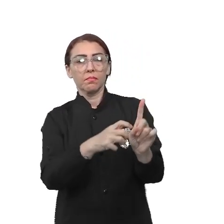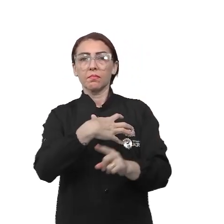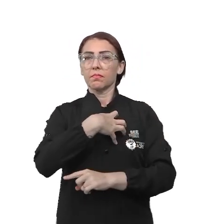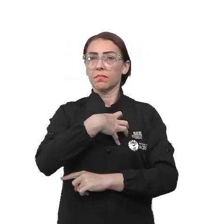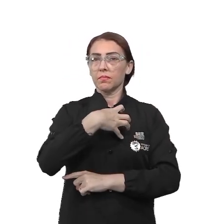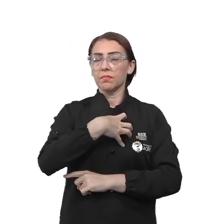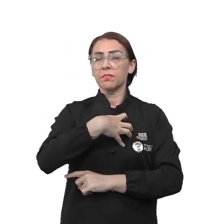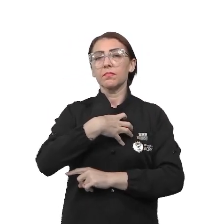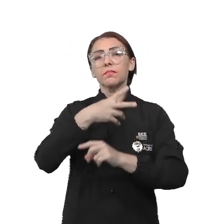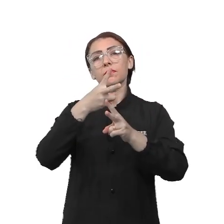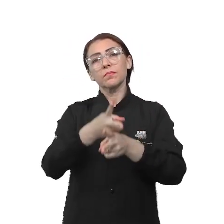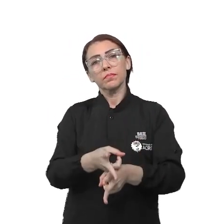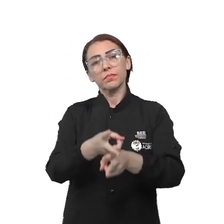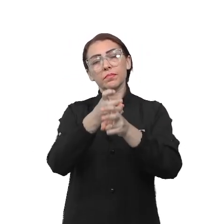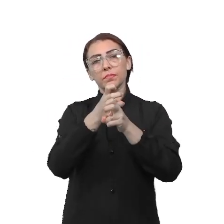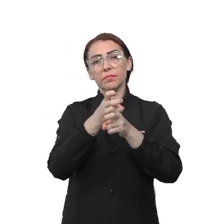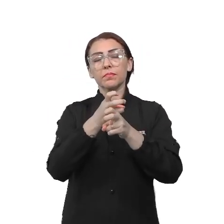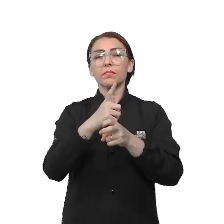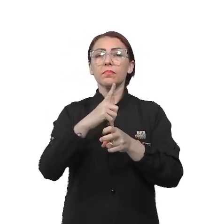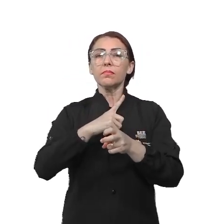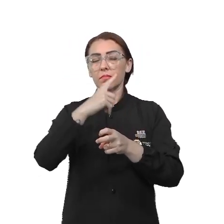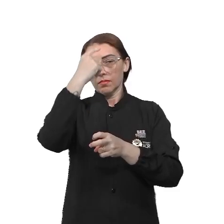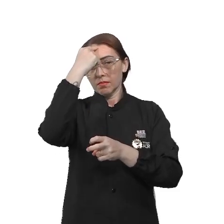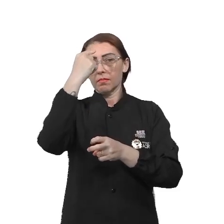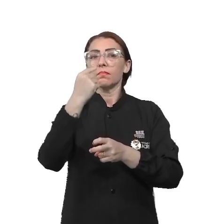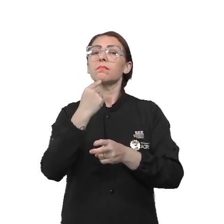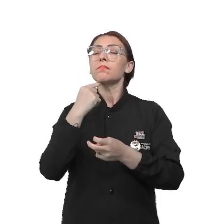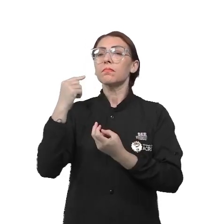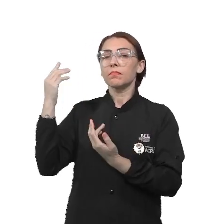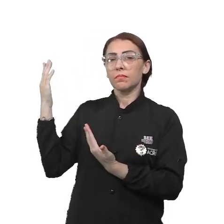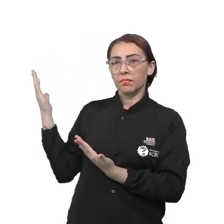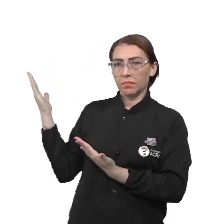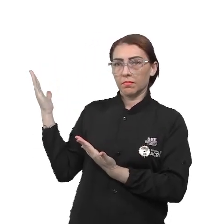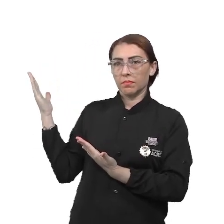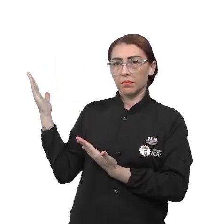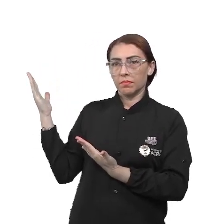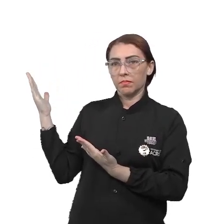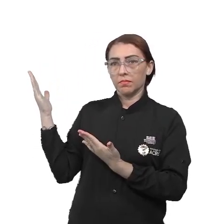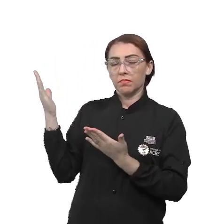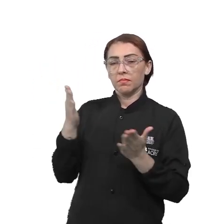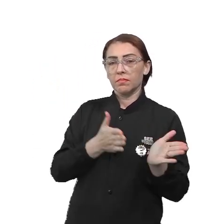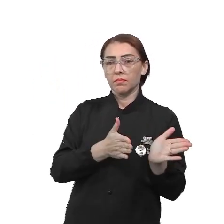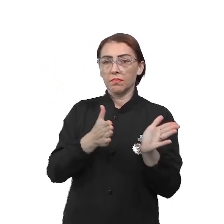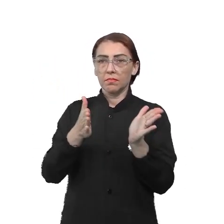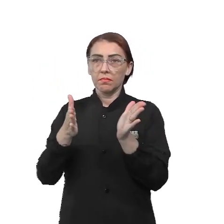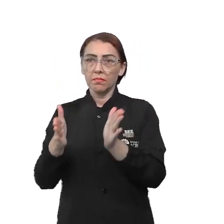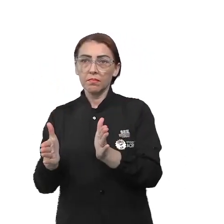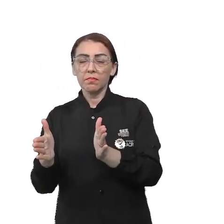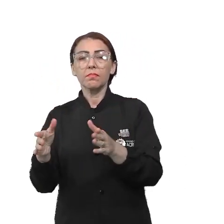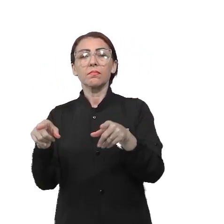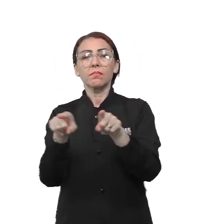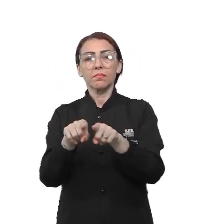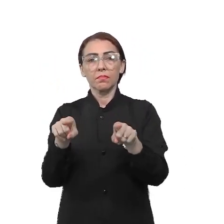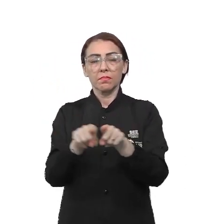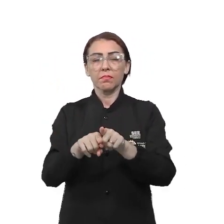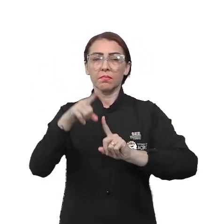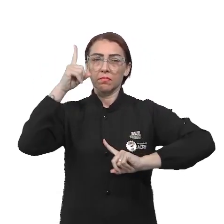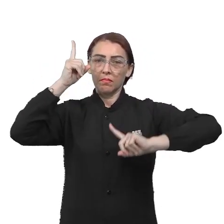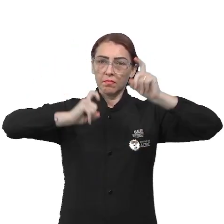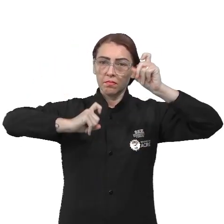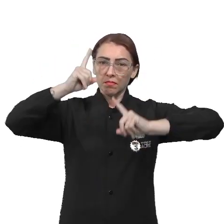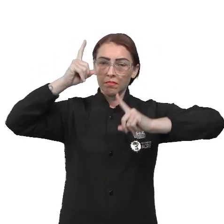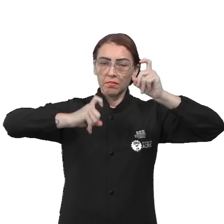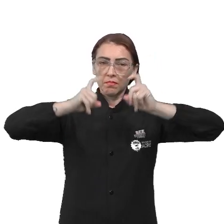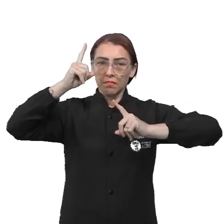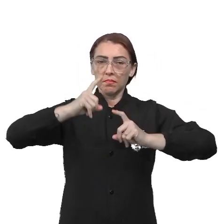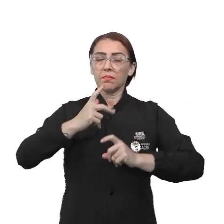personagens. Observem aqui, a gente tem uma imagem de uma máscara desse período, e essas máscaras eram tão expressivas, né, que elas